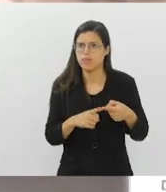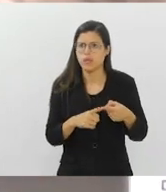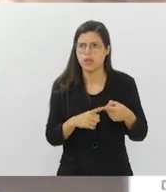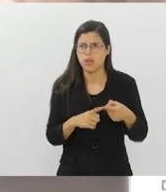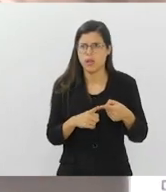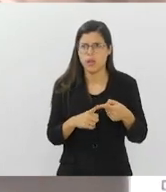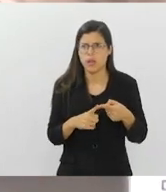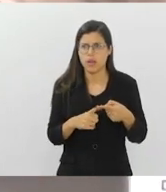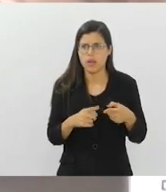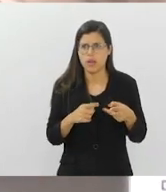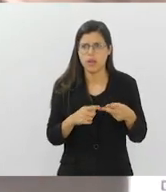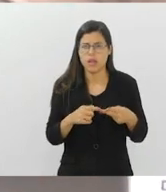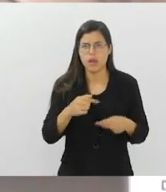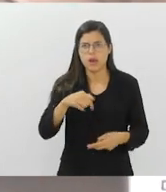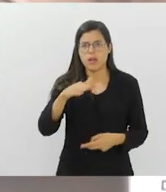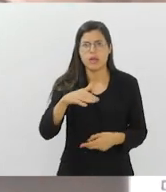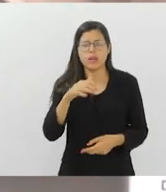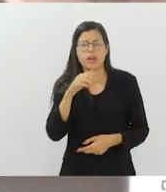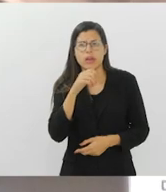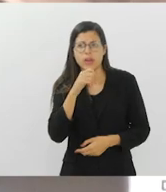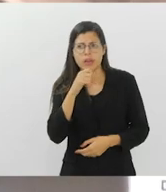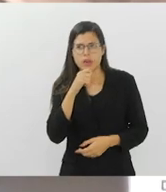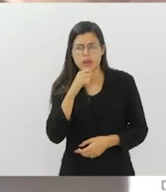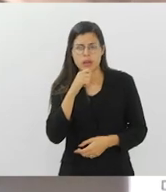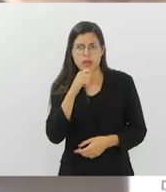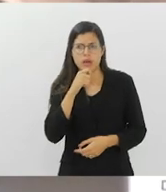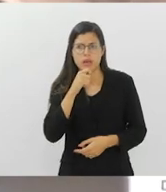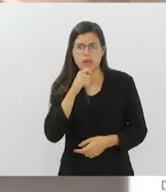Quem ainda está na iminência de ser, vai parar?